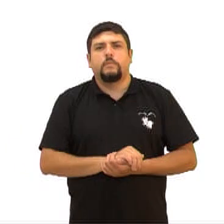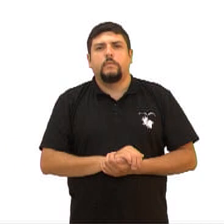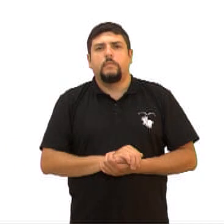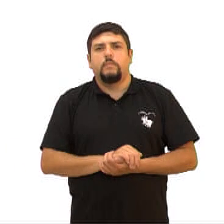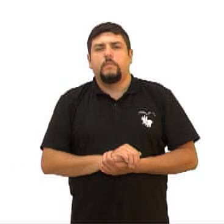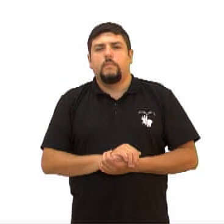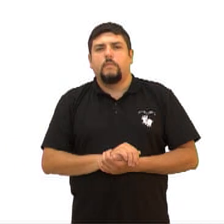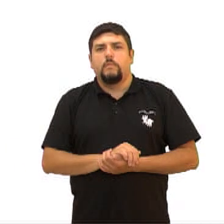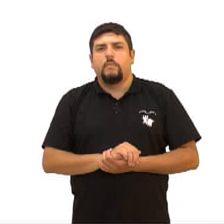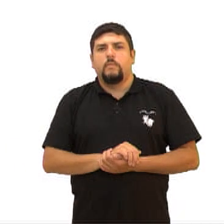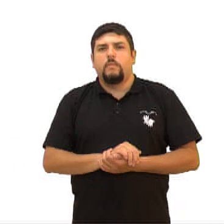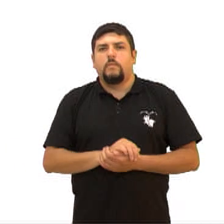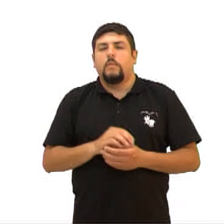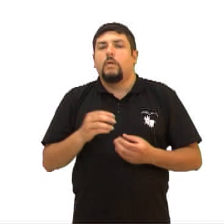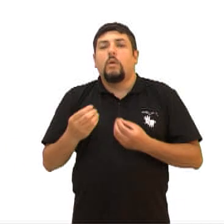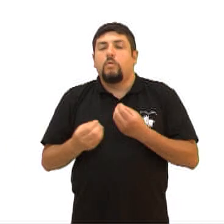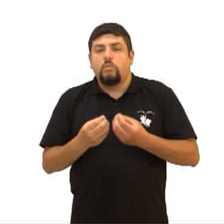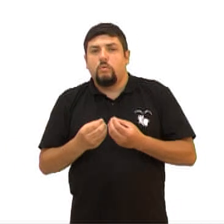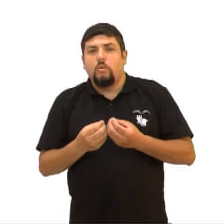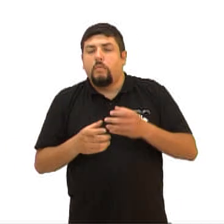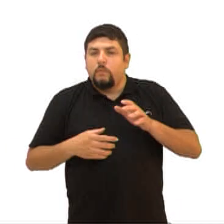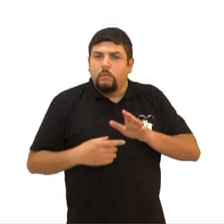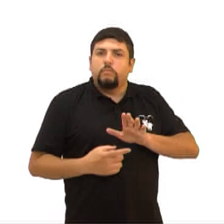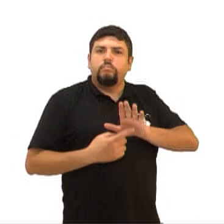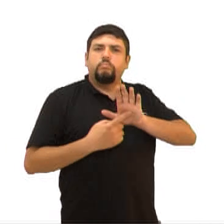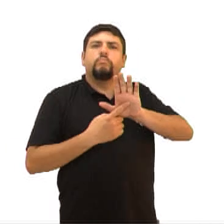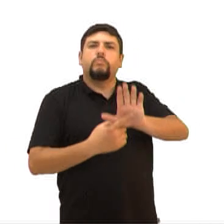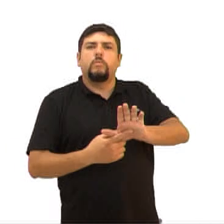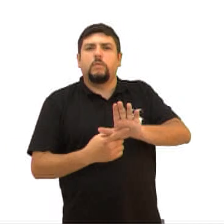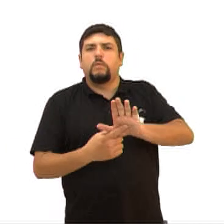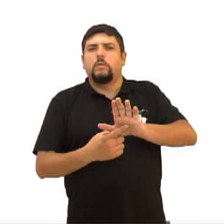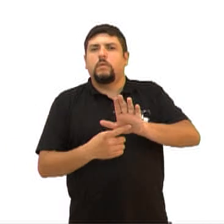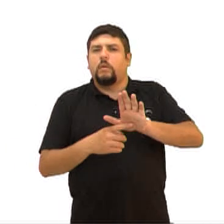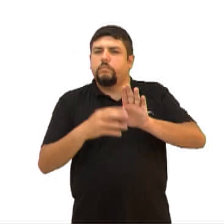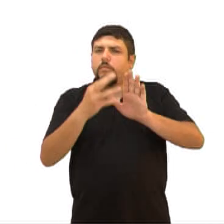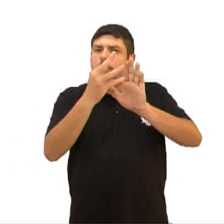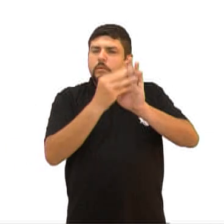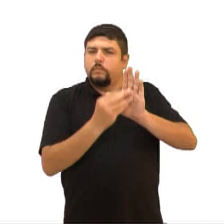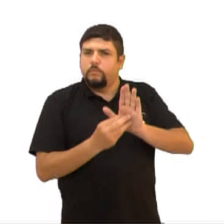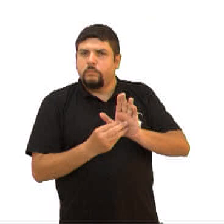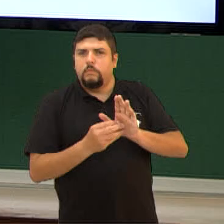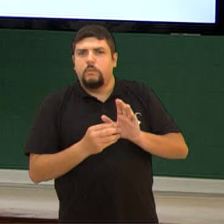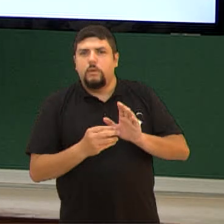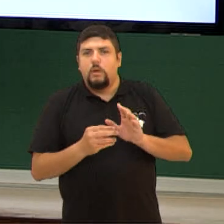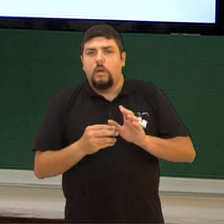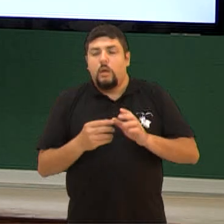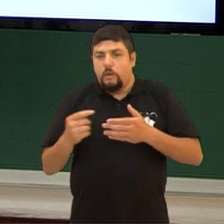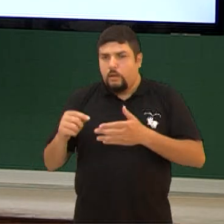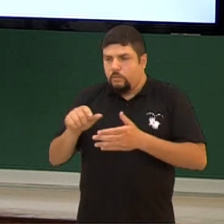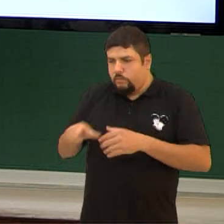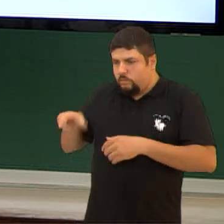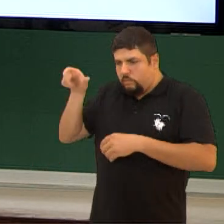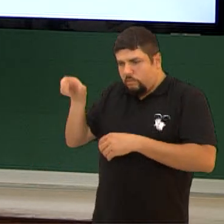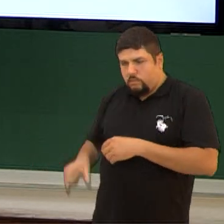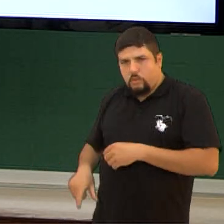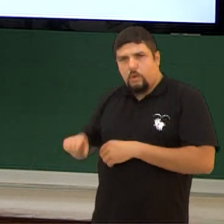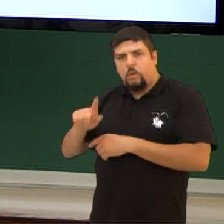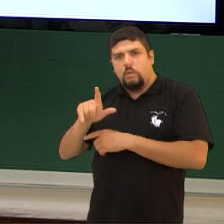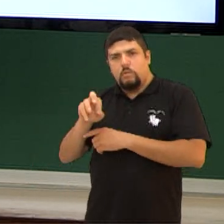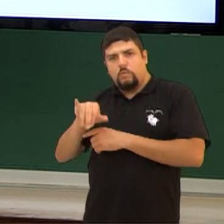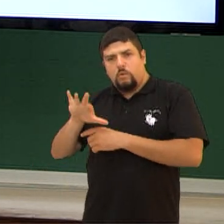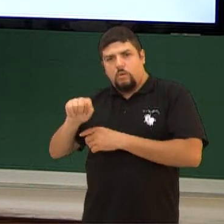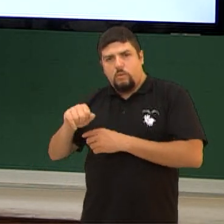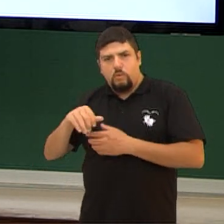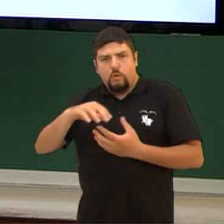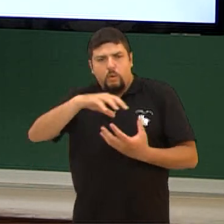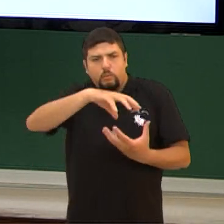as razões pelas quais ela escreve. Quando ela fala que quando ela escreve, ela consegue organizar o mundo dela, o mundo todo bagunçado, e ela consegue